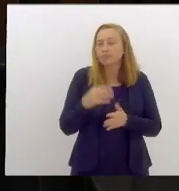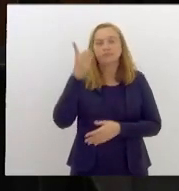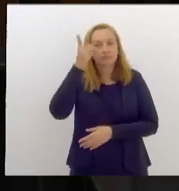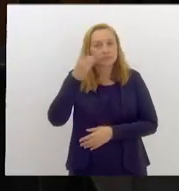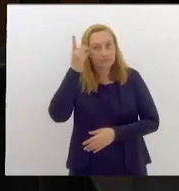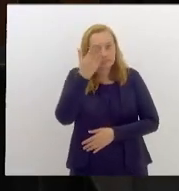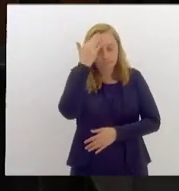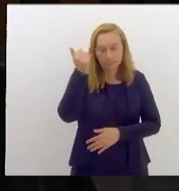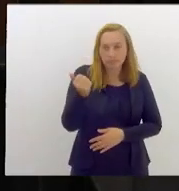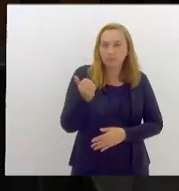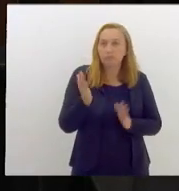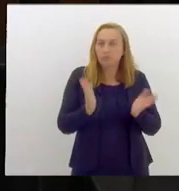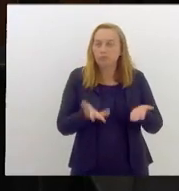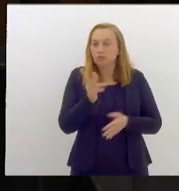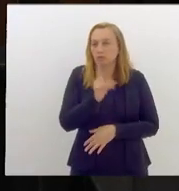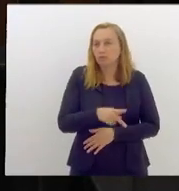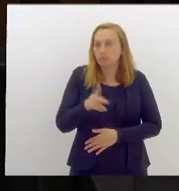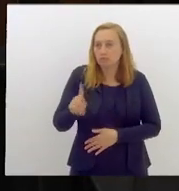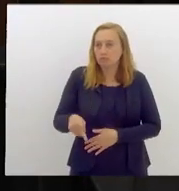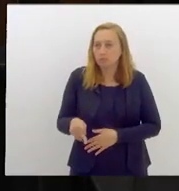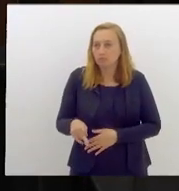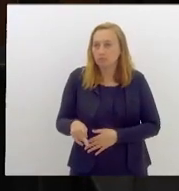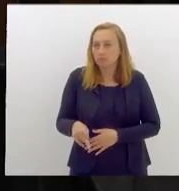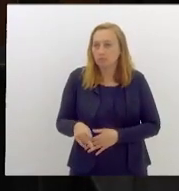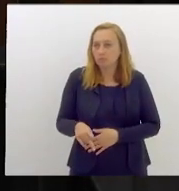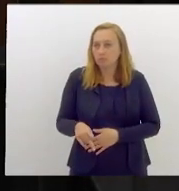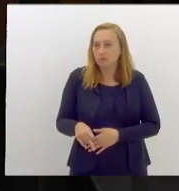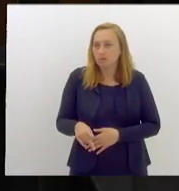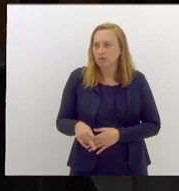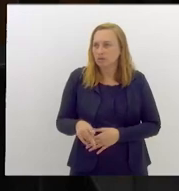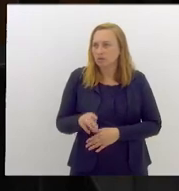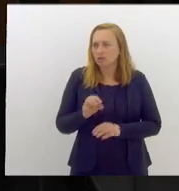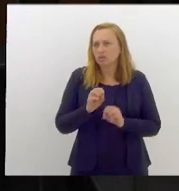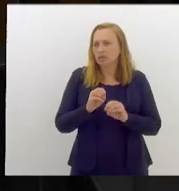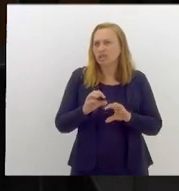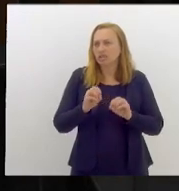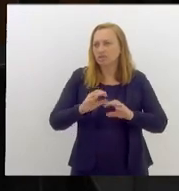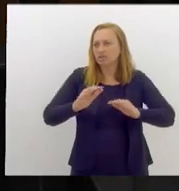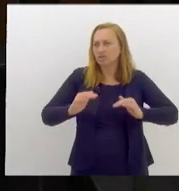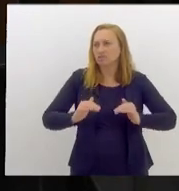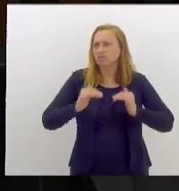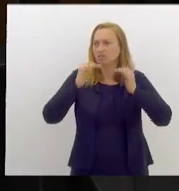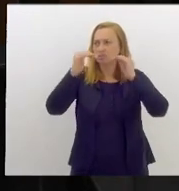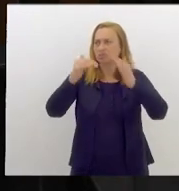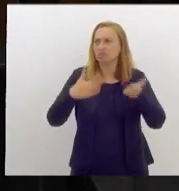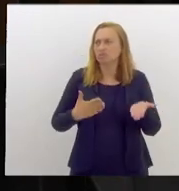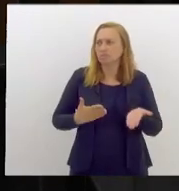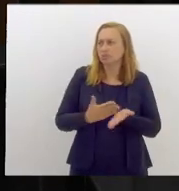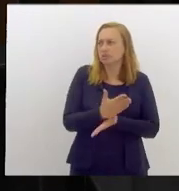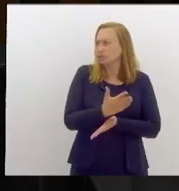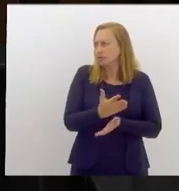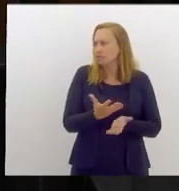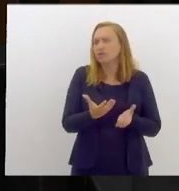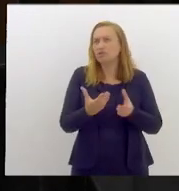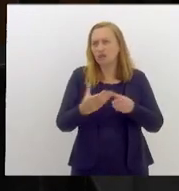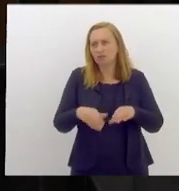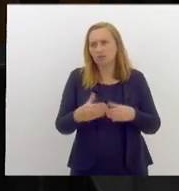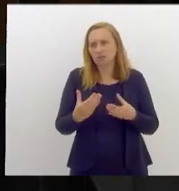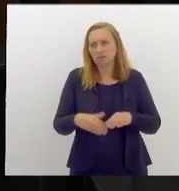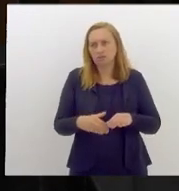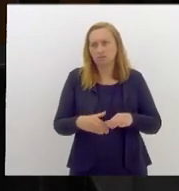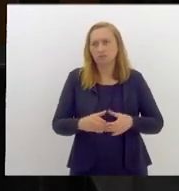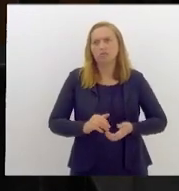hoje um professor que tem nível superior que foi aprovado em concurso público no estado do Rio de